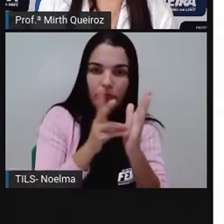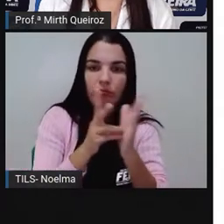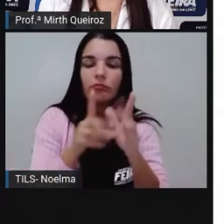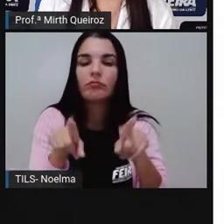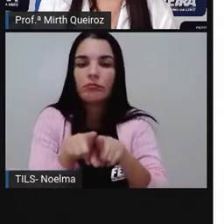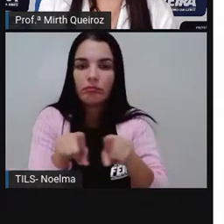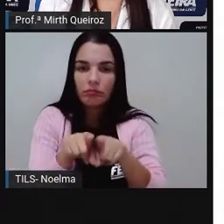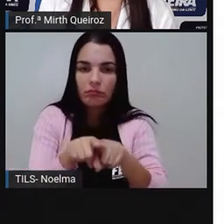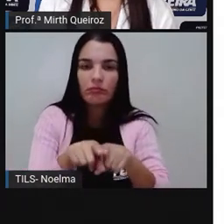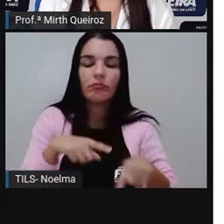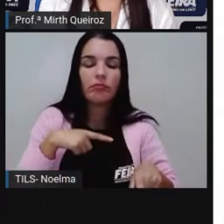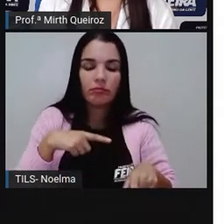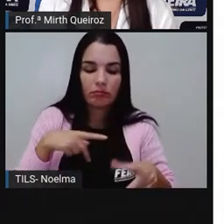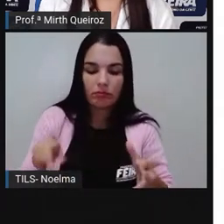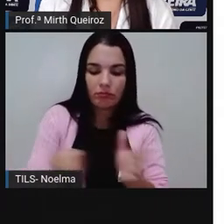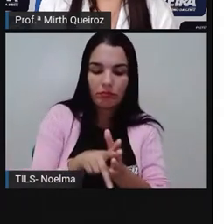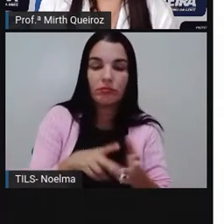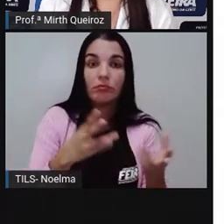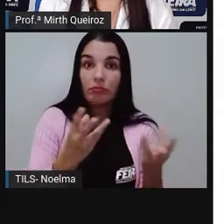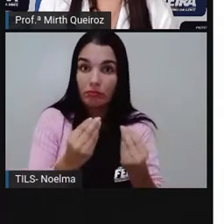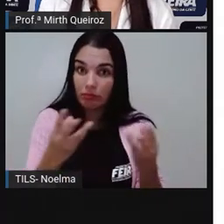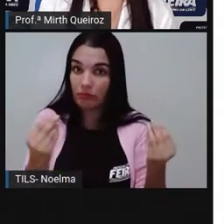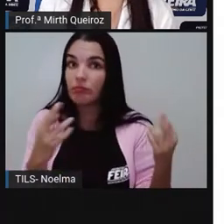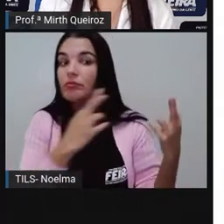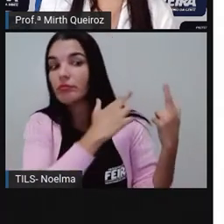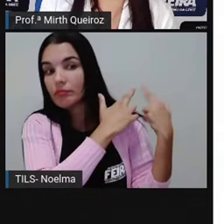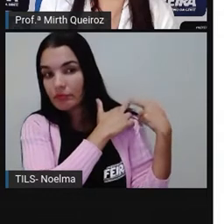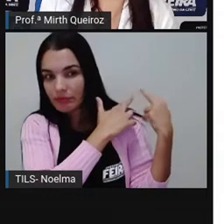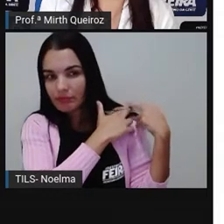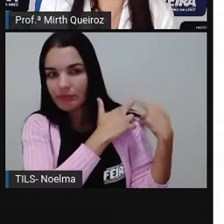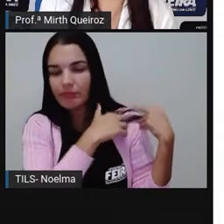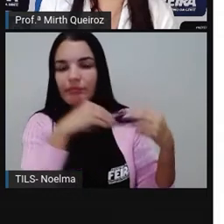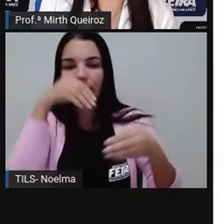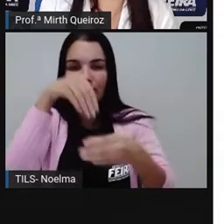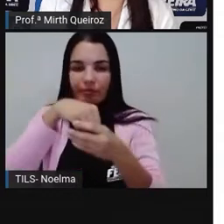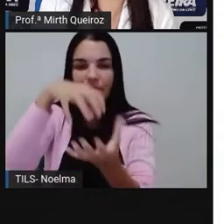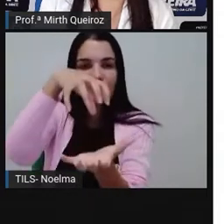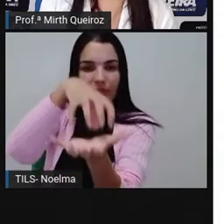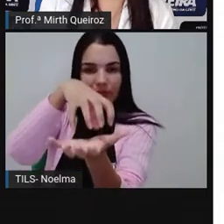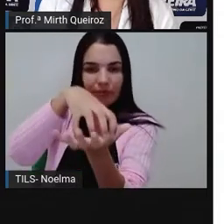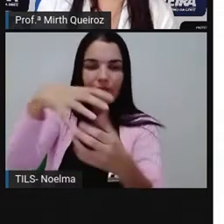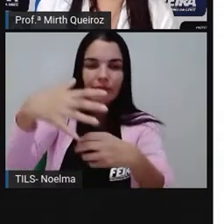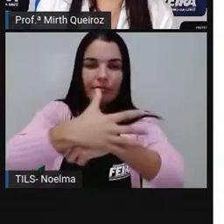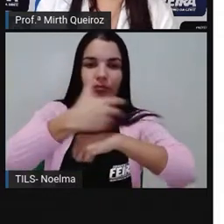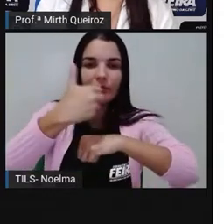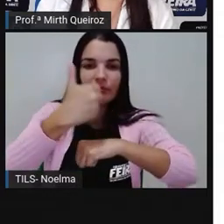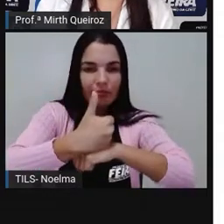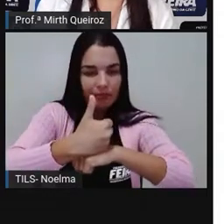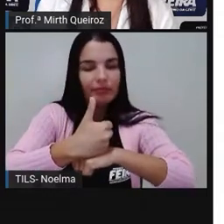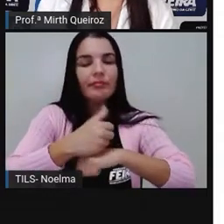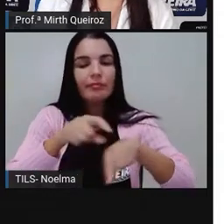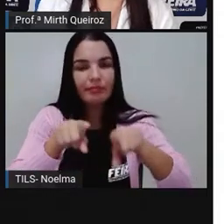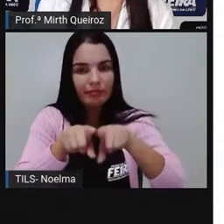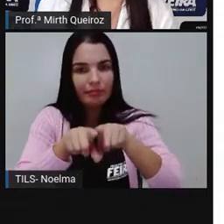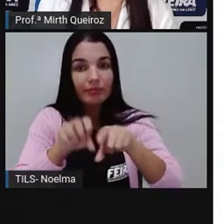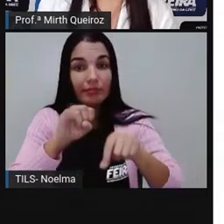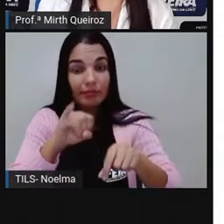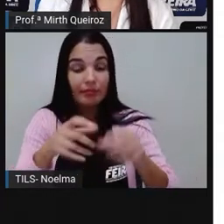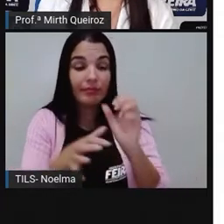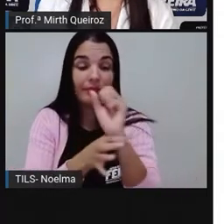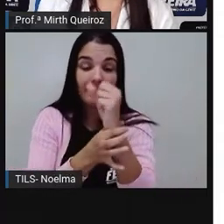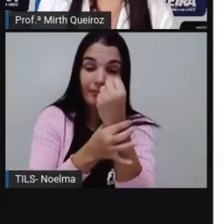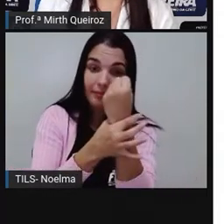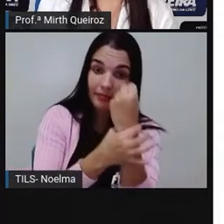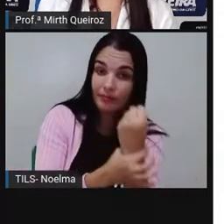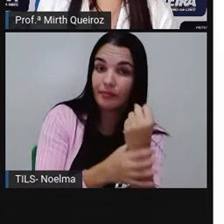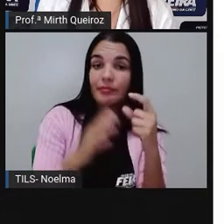outros. Então, ele também tinha várias funções ali dentro daquela colônia, né? Tanto na parte de segurança, quanto